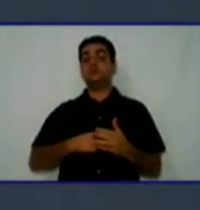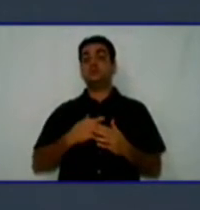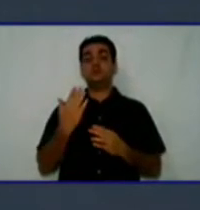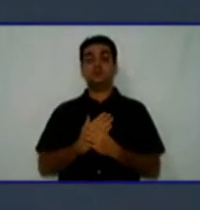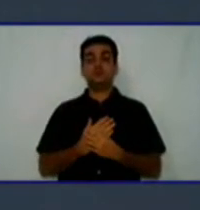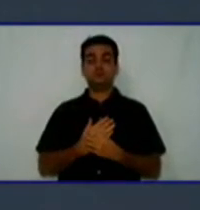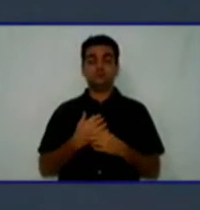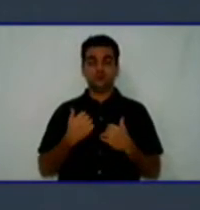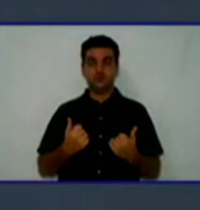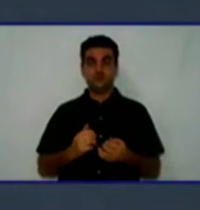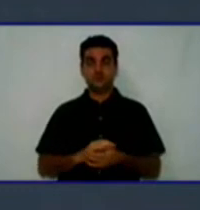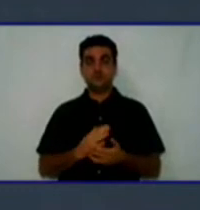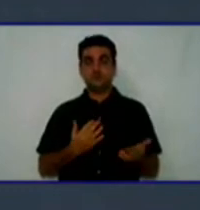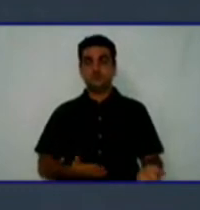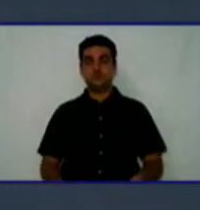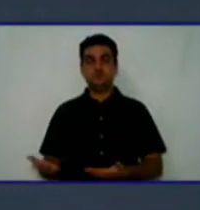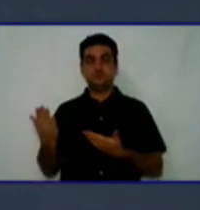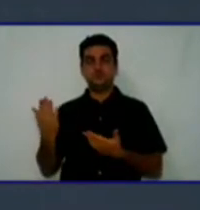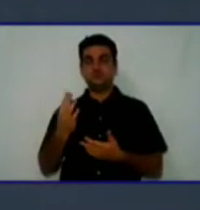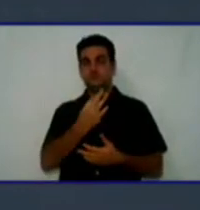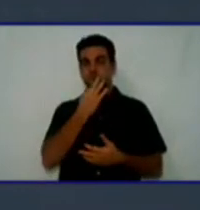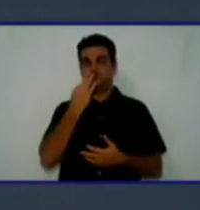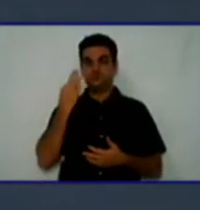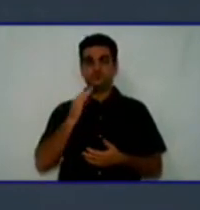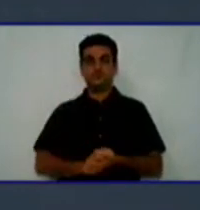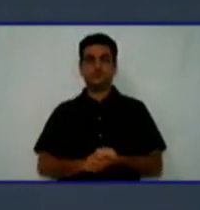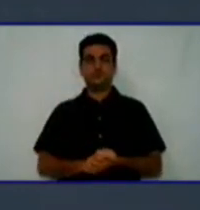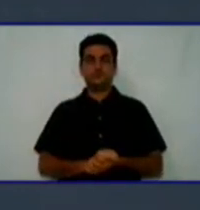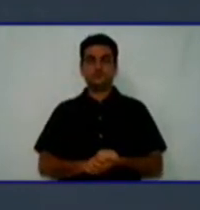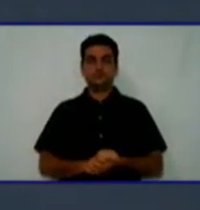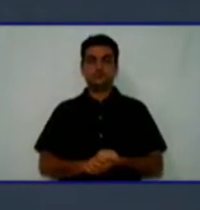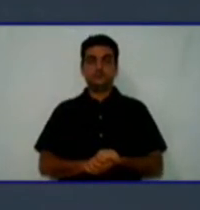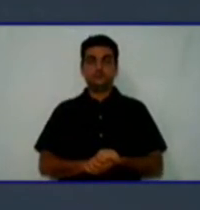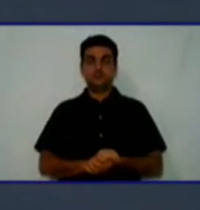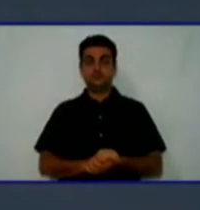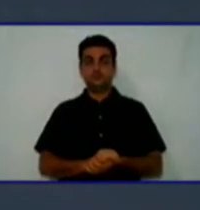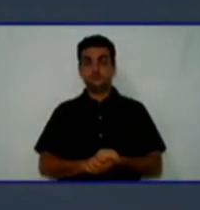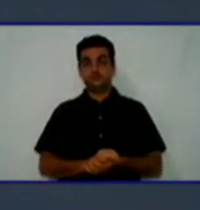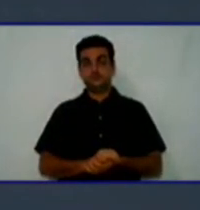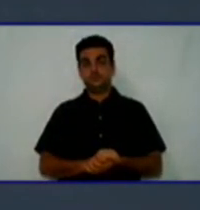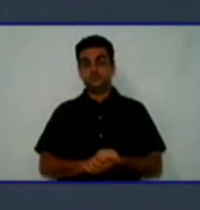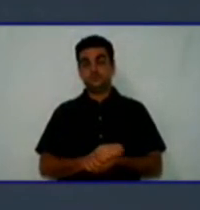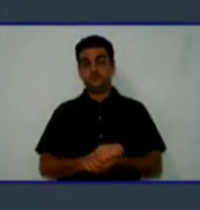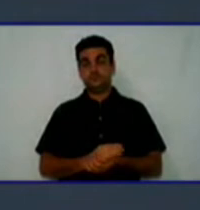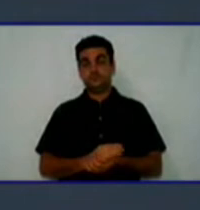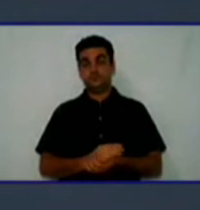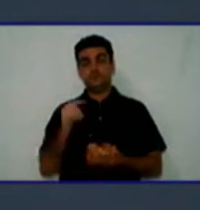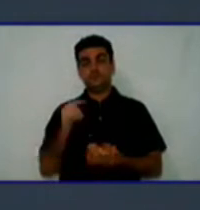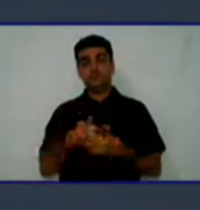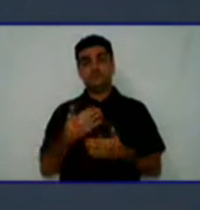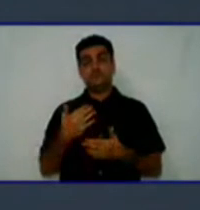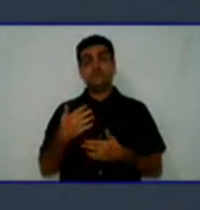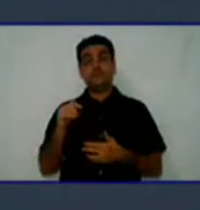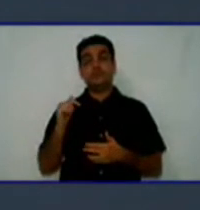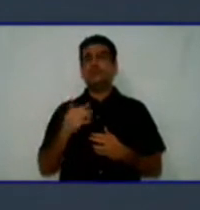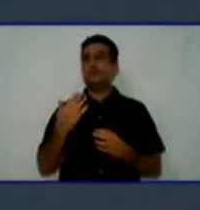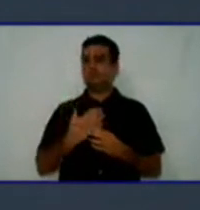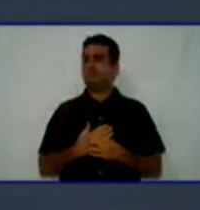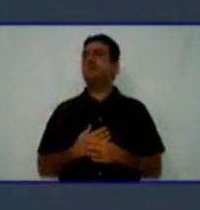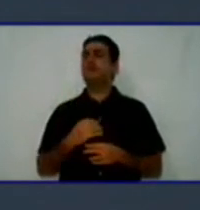do mérito. Ouço o ministro Tarcísio Vieira de Carvalho Neto. Eminente presidente, senhores julgadores, esse caso